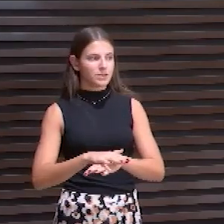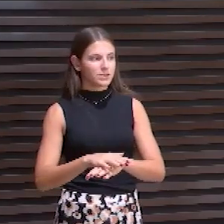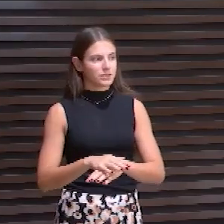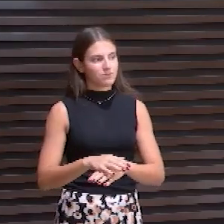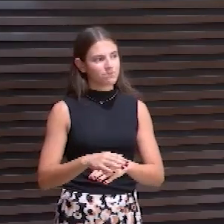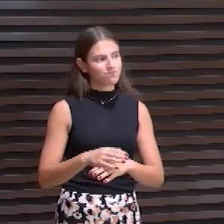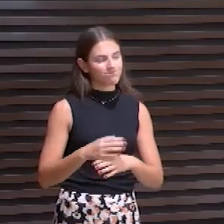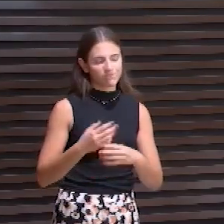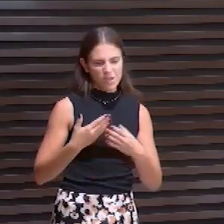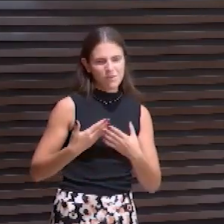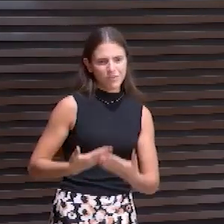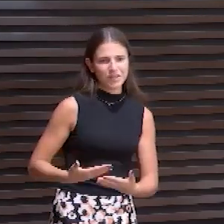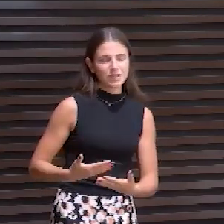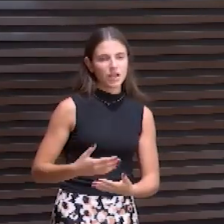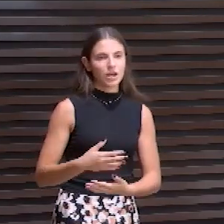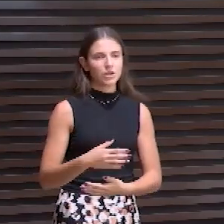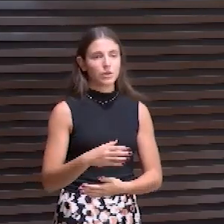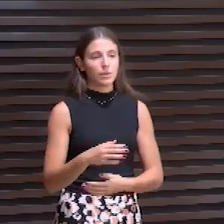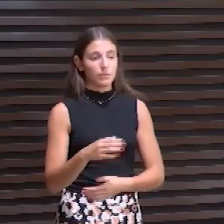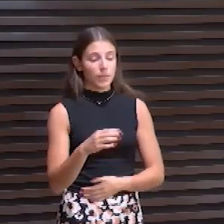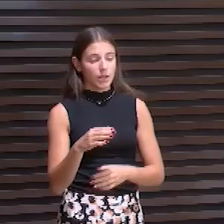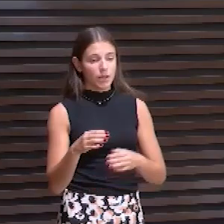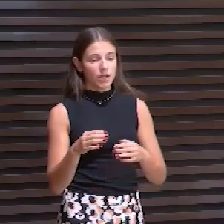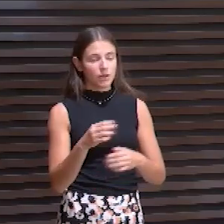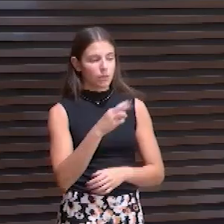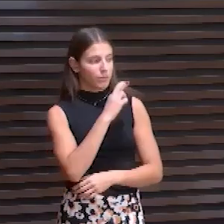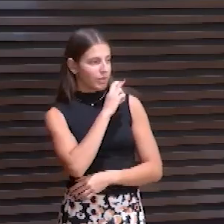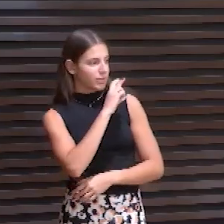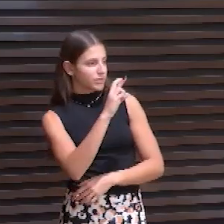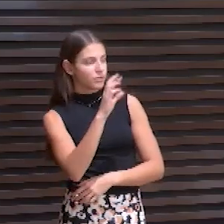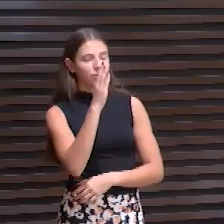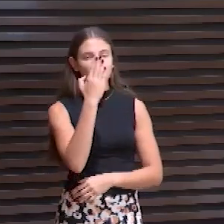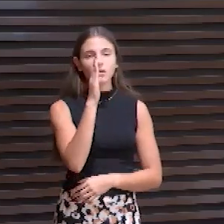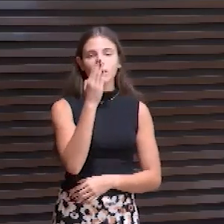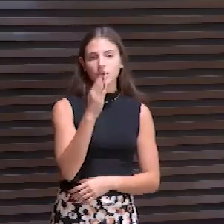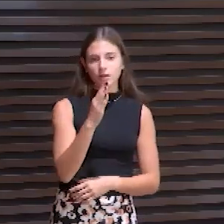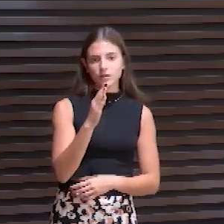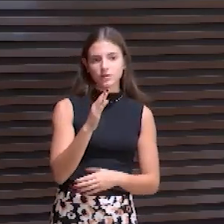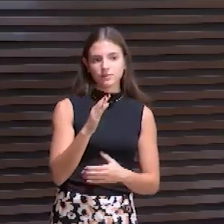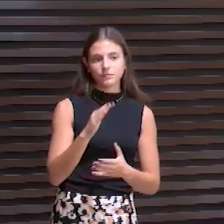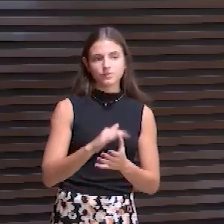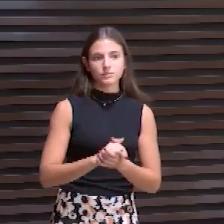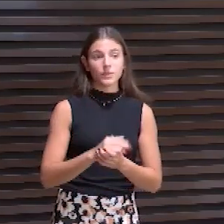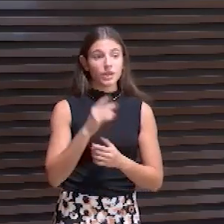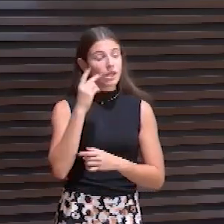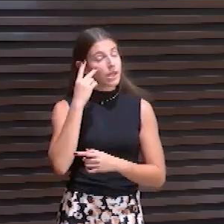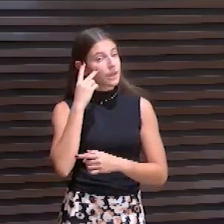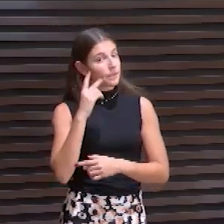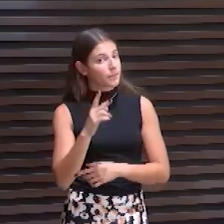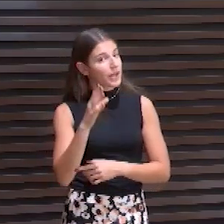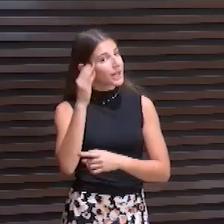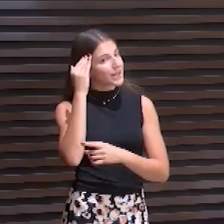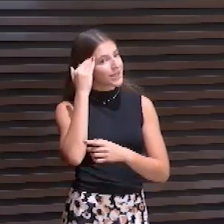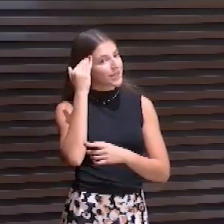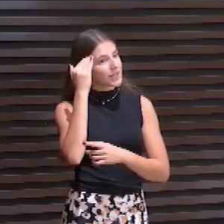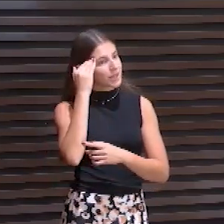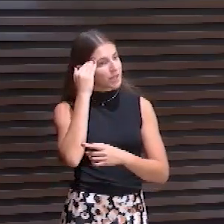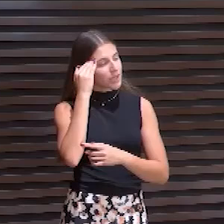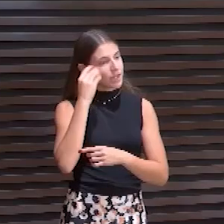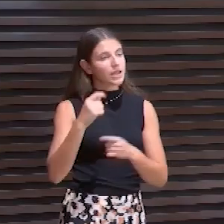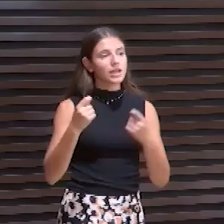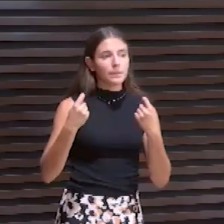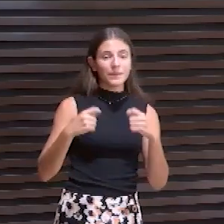Porque para esse cara, para esse religioso, entender que ele é carente da graça de Deus e de que ele é